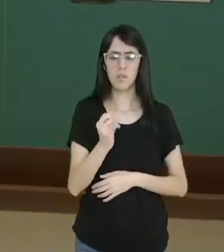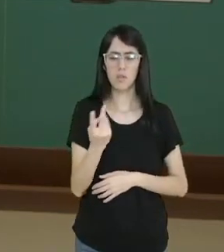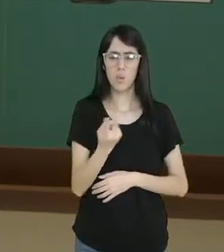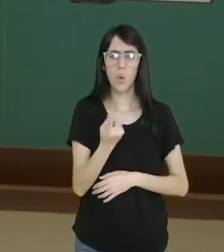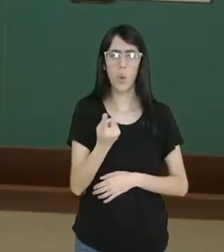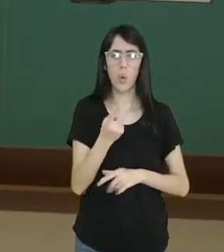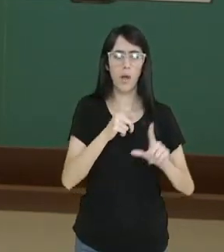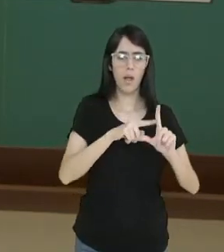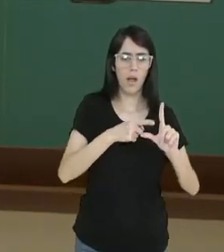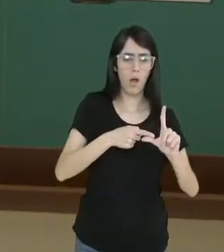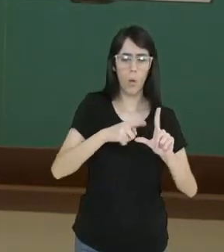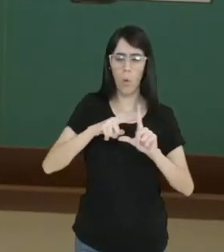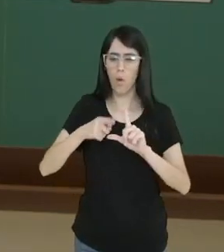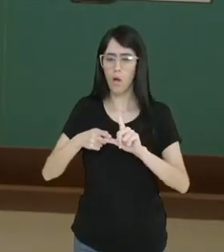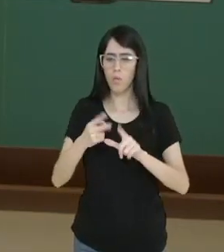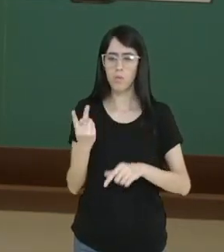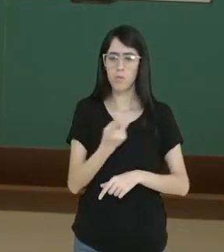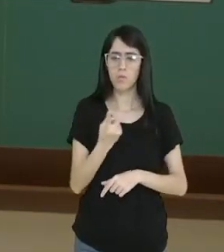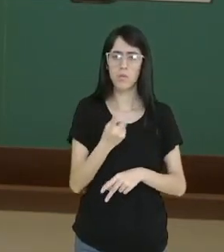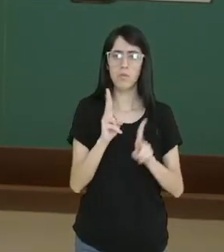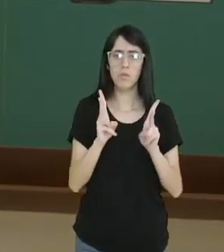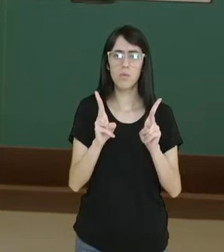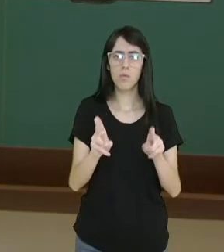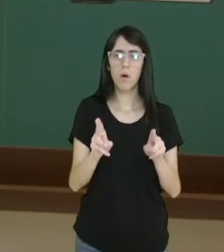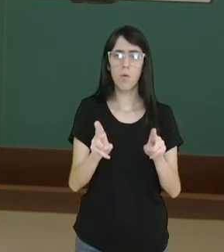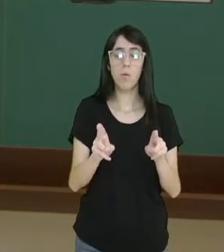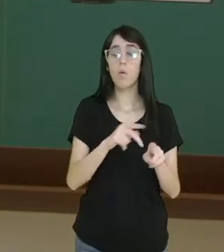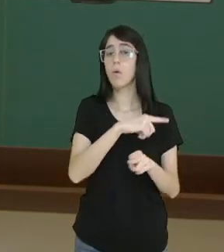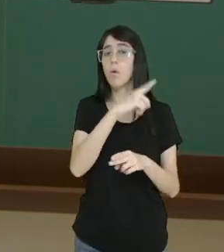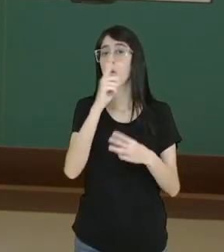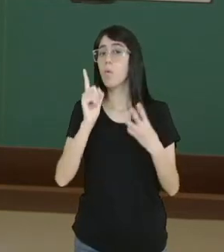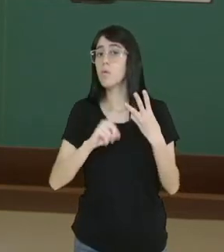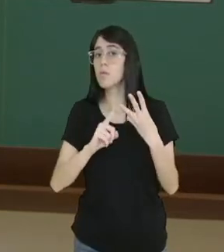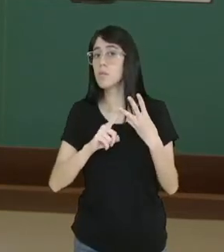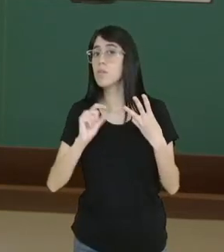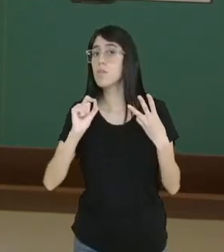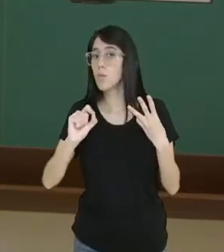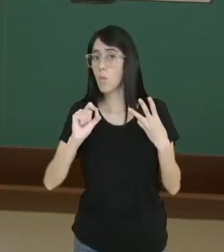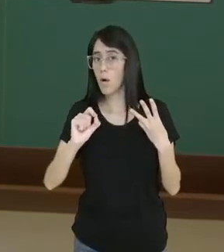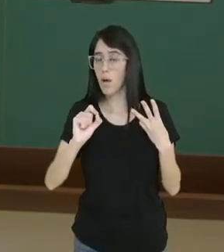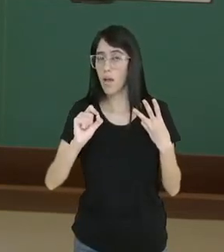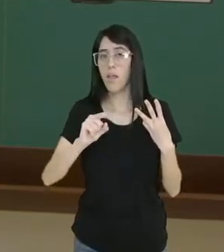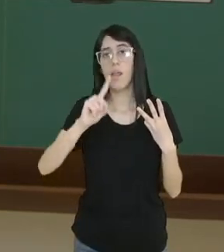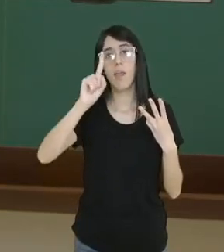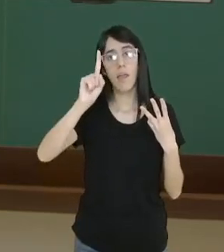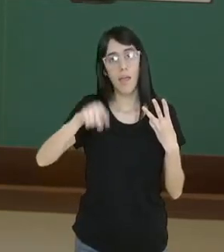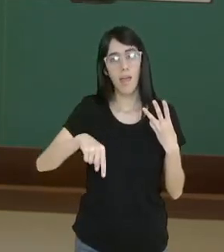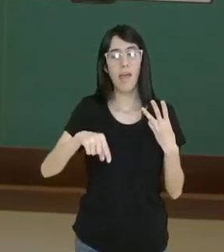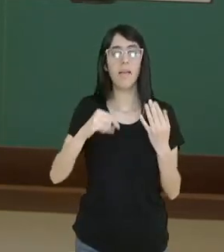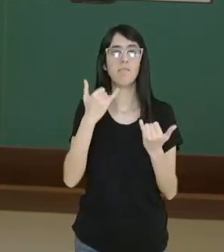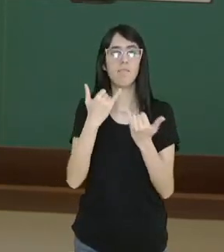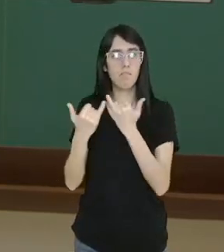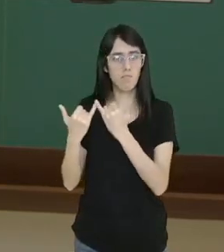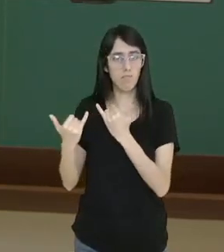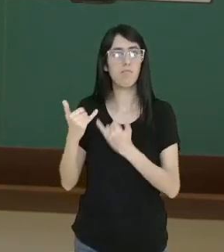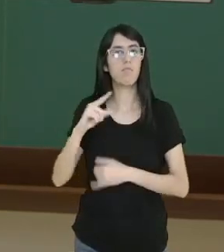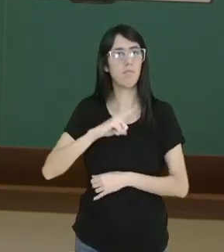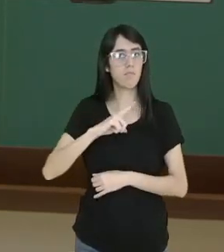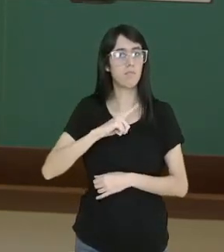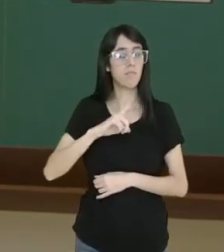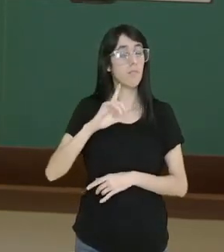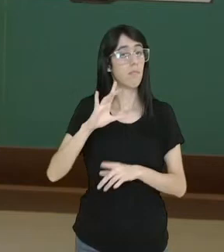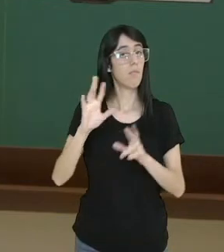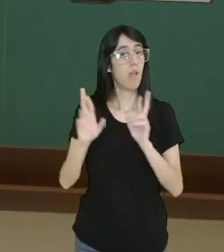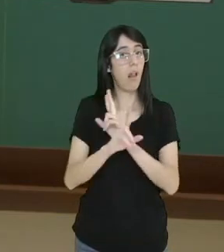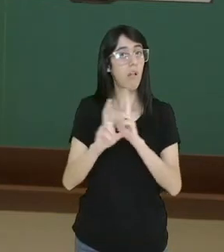que são congruentes? O terceiro automaticamente é, aqueles dois triângulos são semelhantes. Eu posso montar uma relação